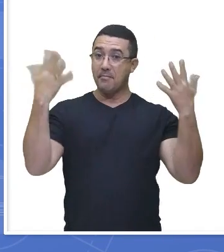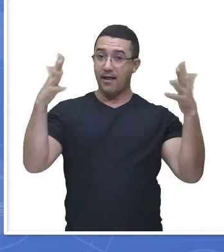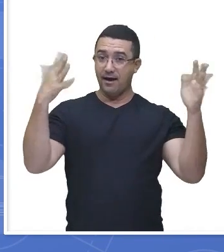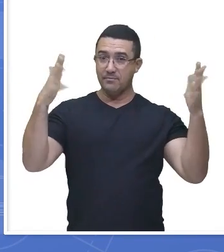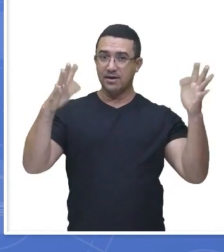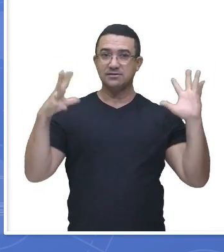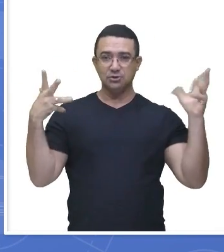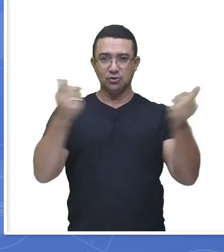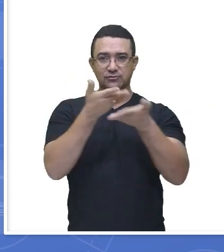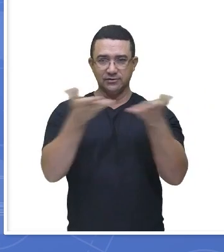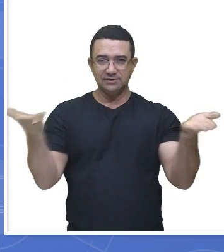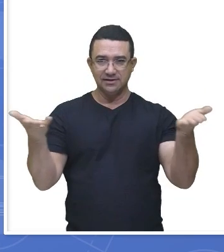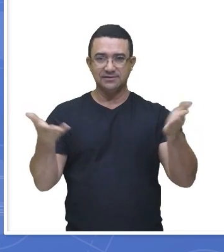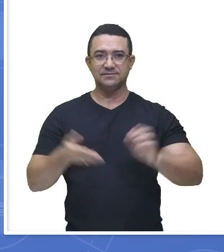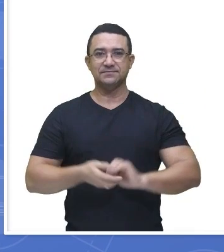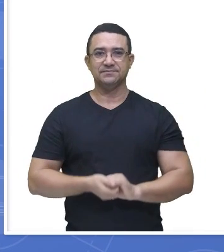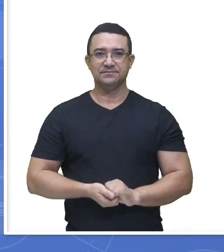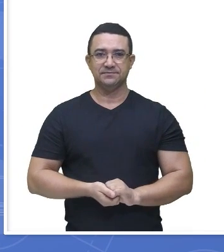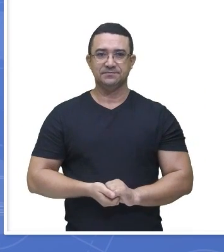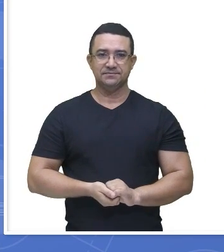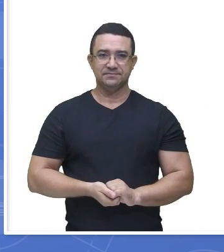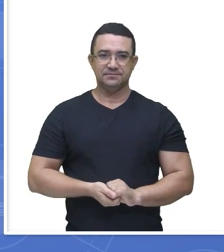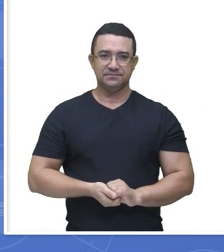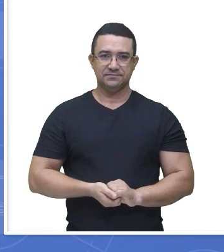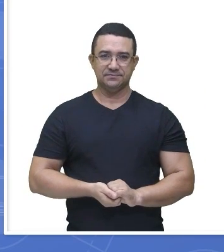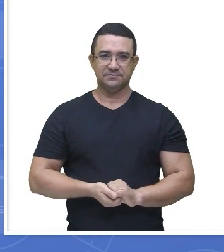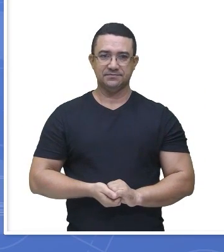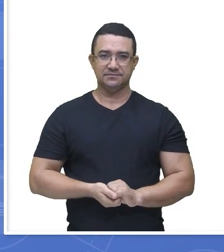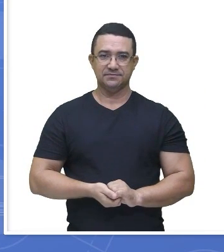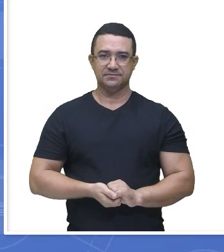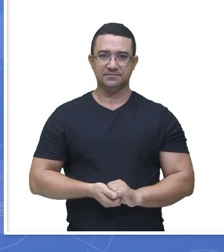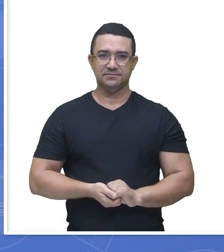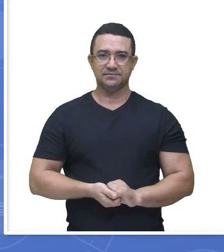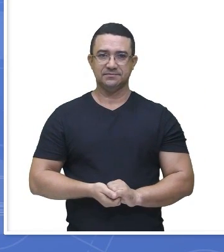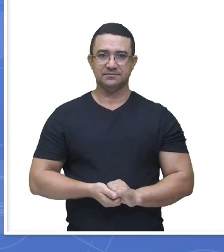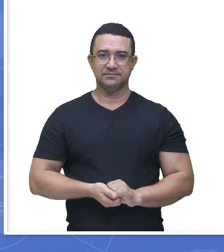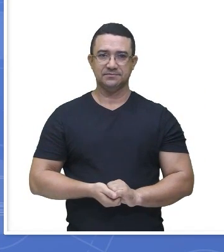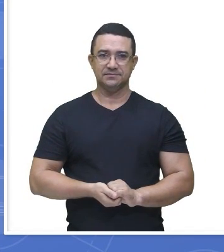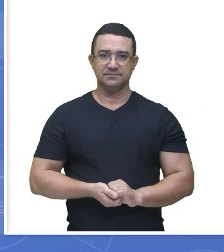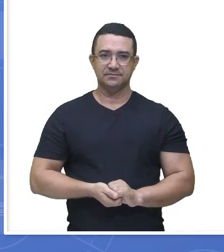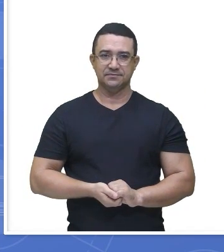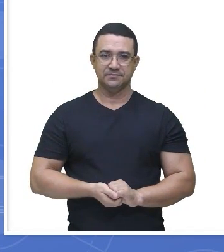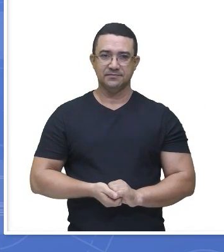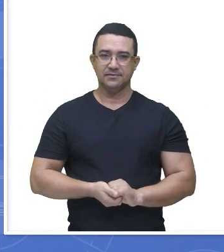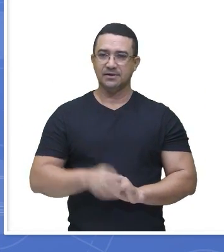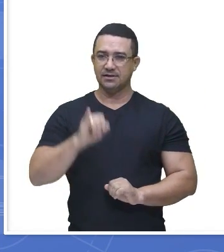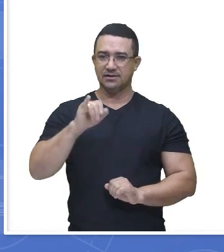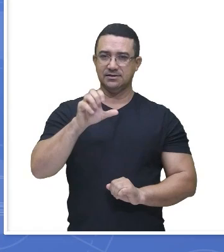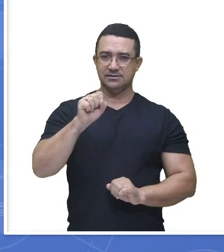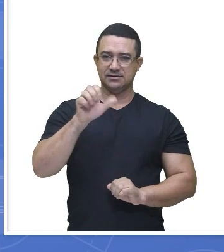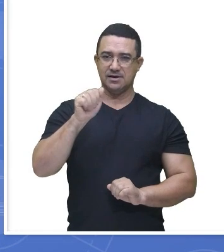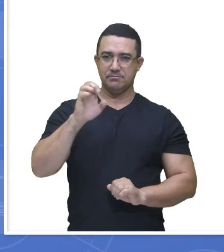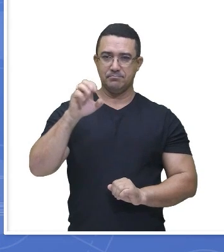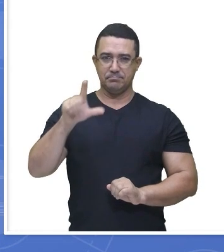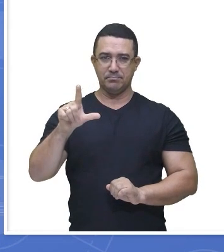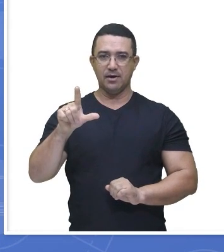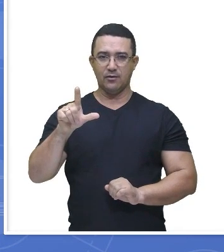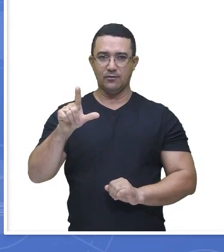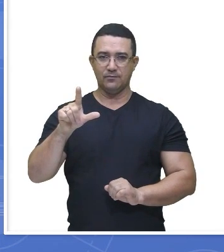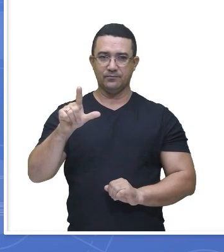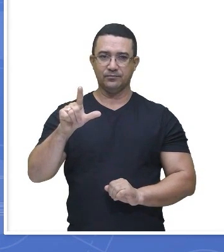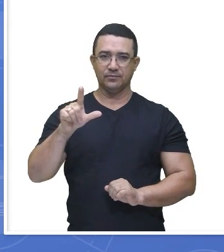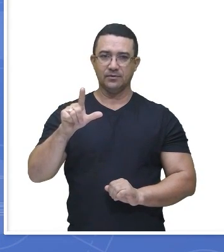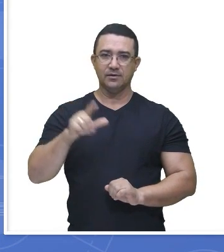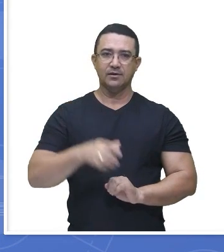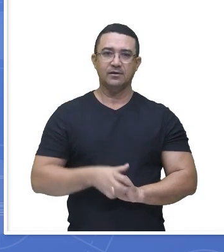Enhorabuena. Enhorabuena significa parabéns, todo aluno de espanhol sabe, com certeza. Olha, a Isabel, ela